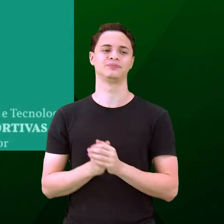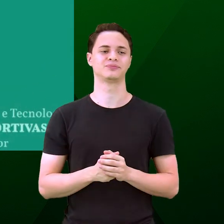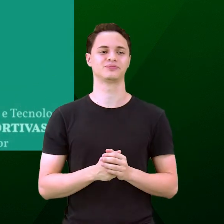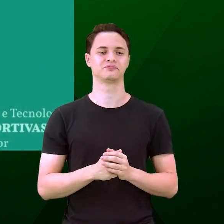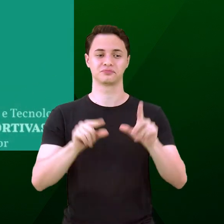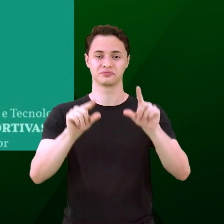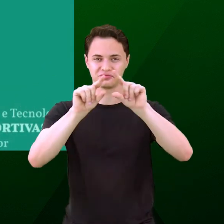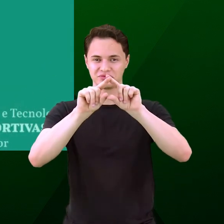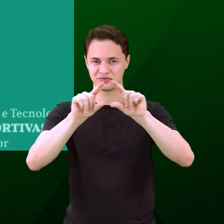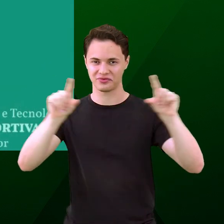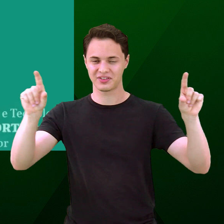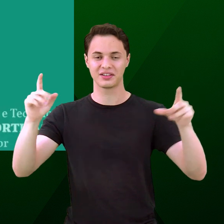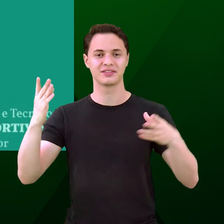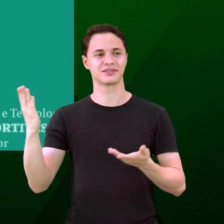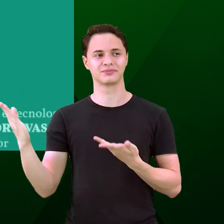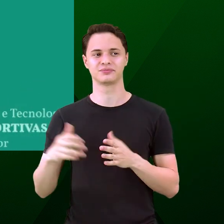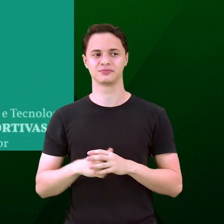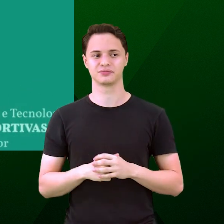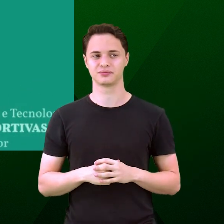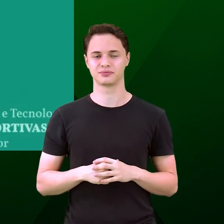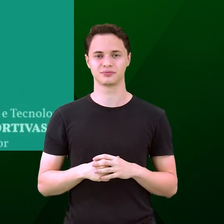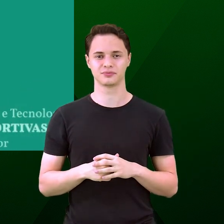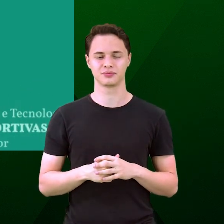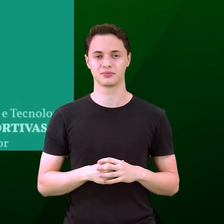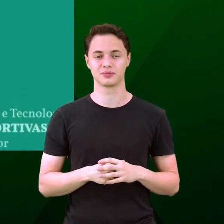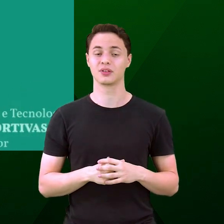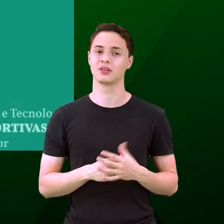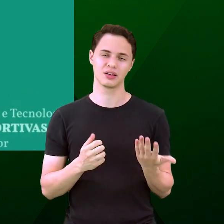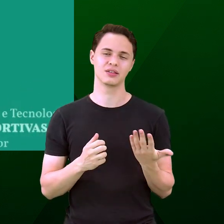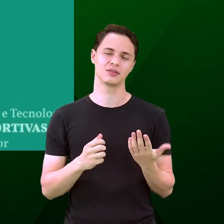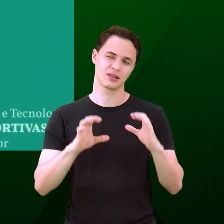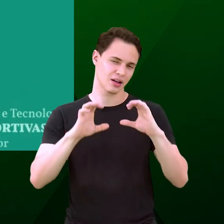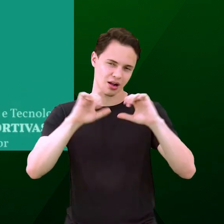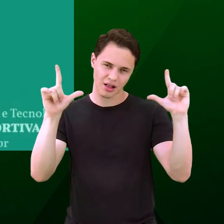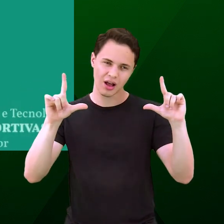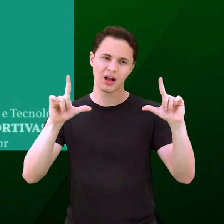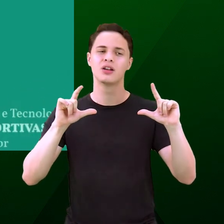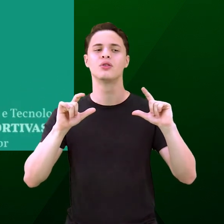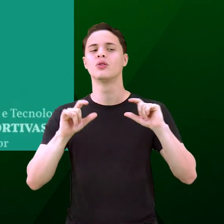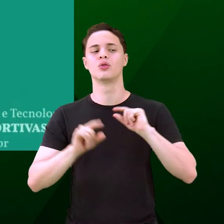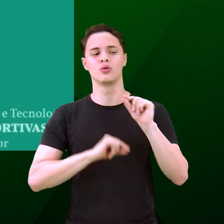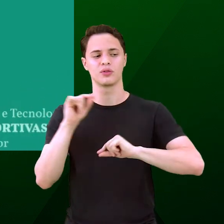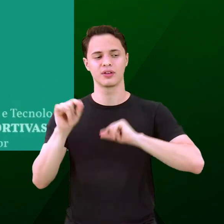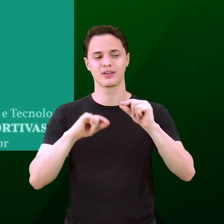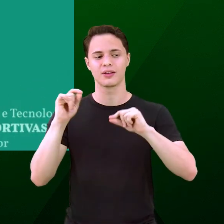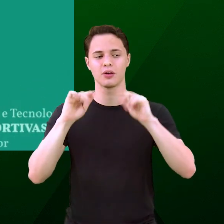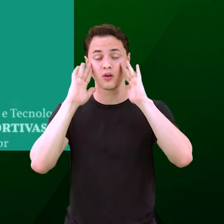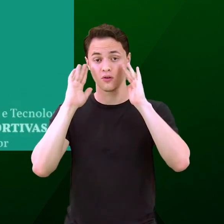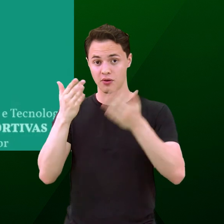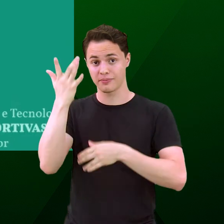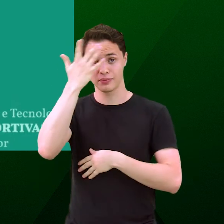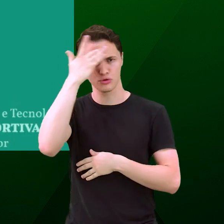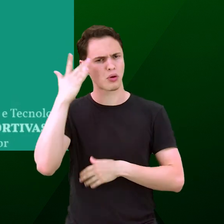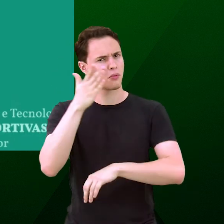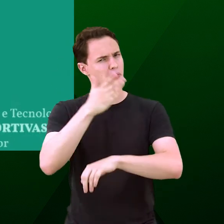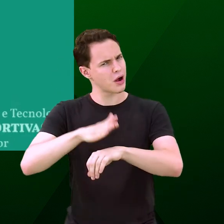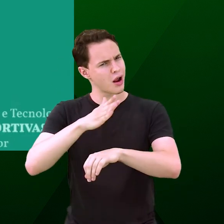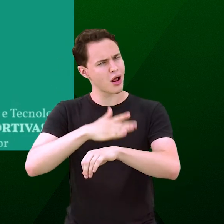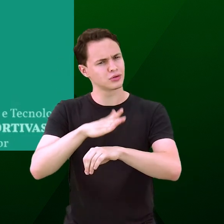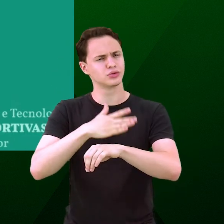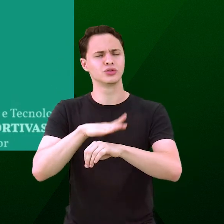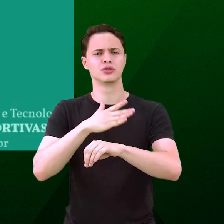elemento importante, né? Para a nossa atividade não sobrecarregar musculaturas que